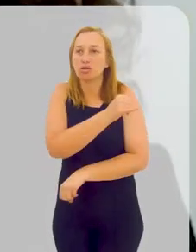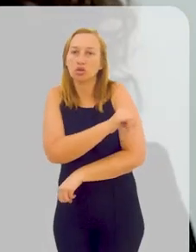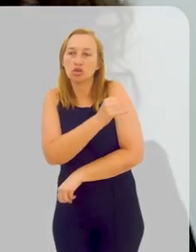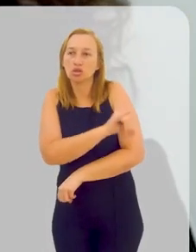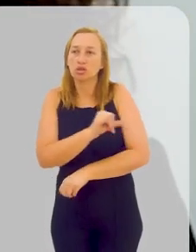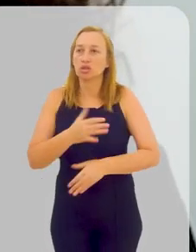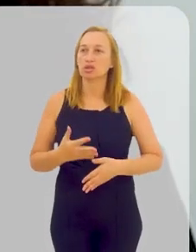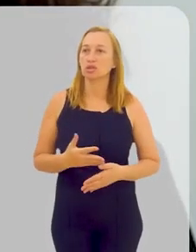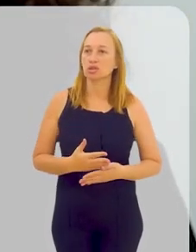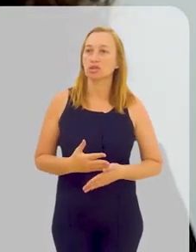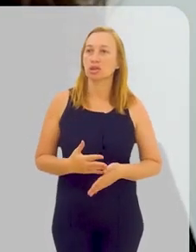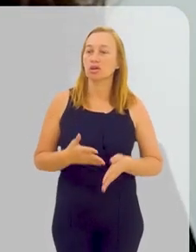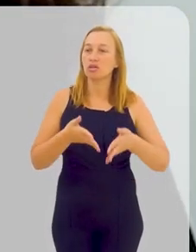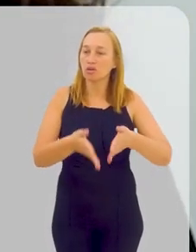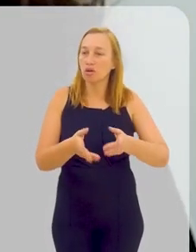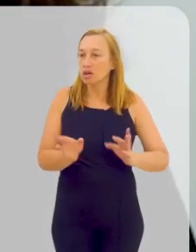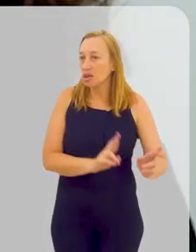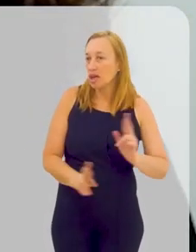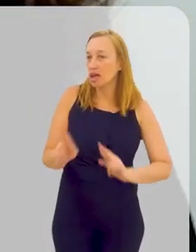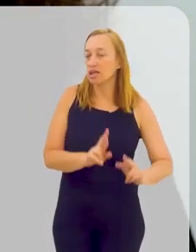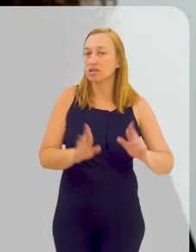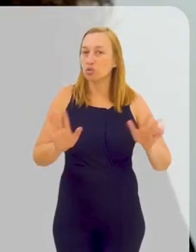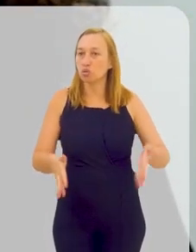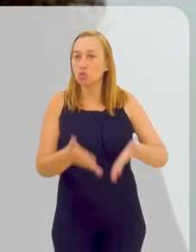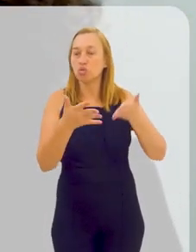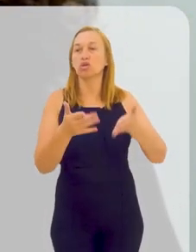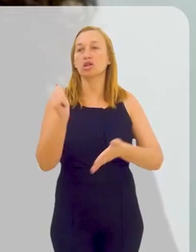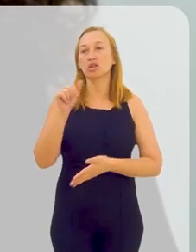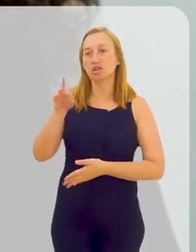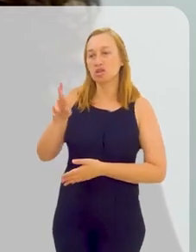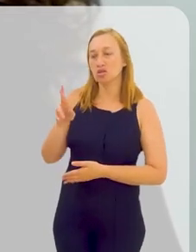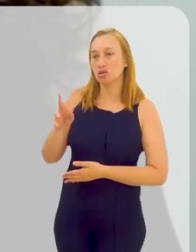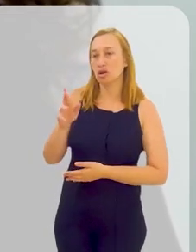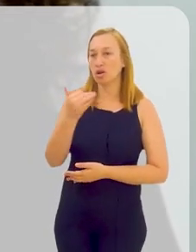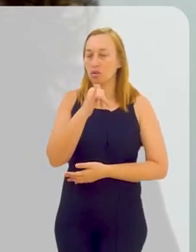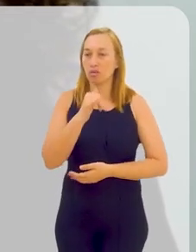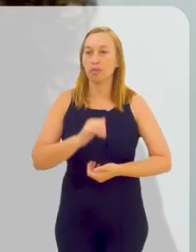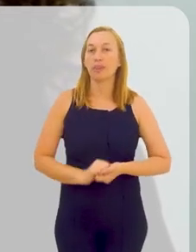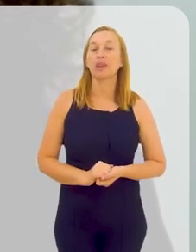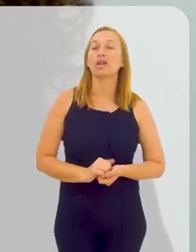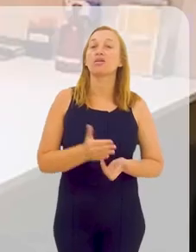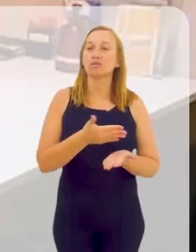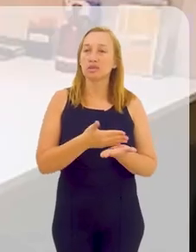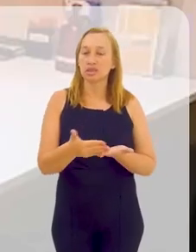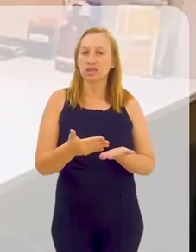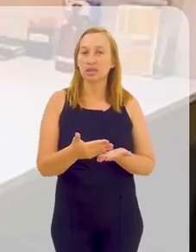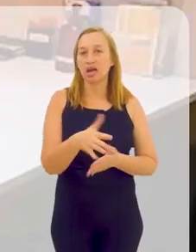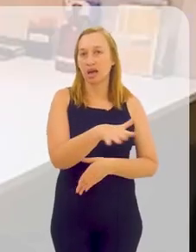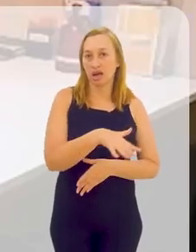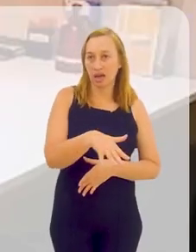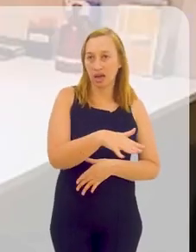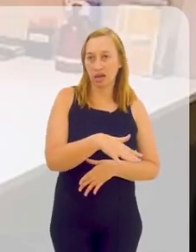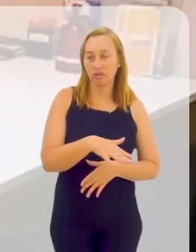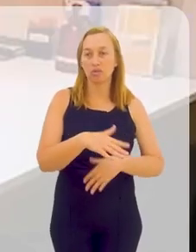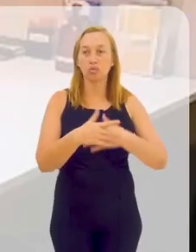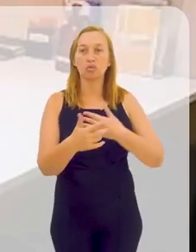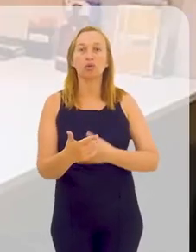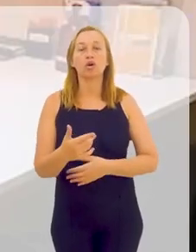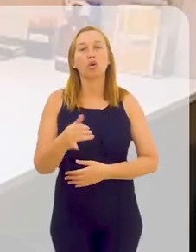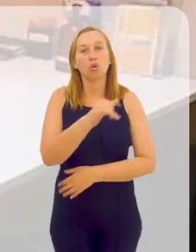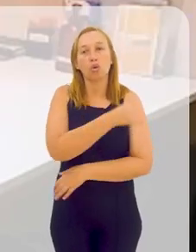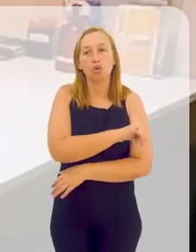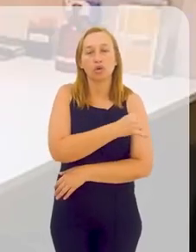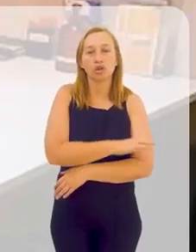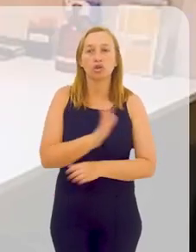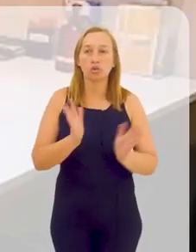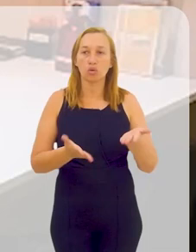Estado do Rio de Janeiro tá posicionado em relação ao estímulo a energia solar fotovoltaica bom vamos começar por mercado o